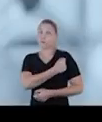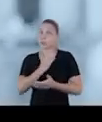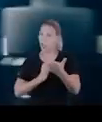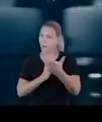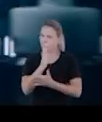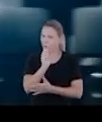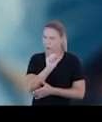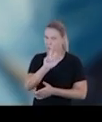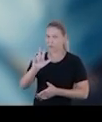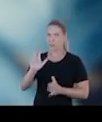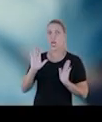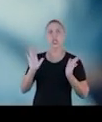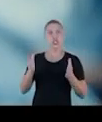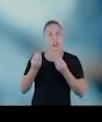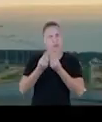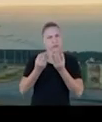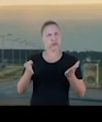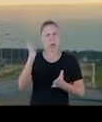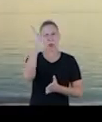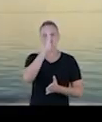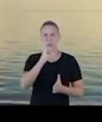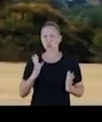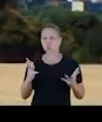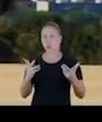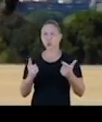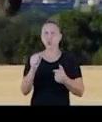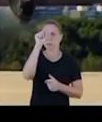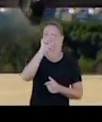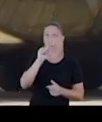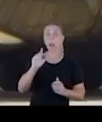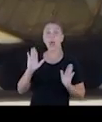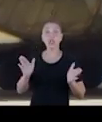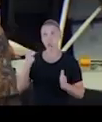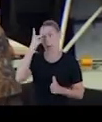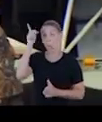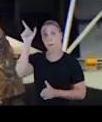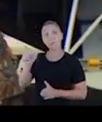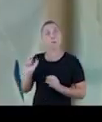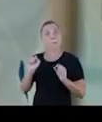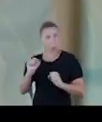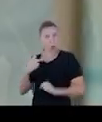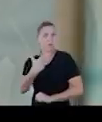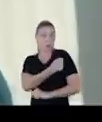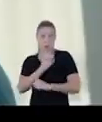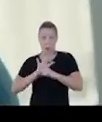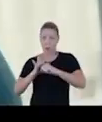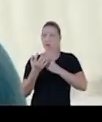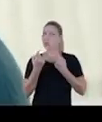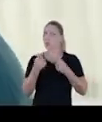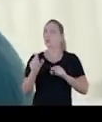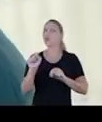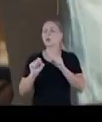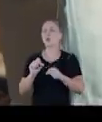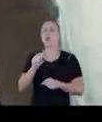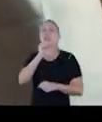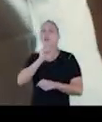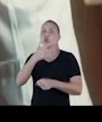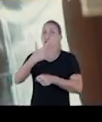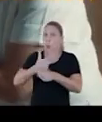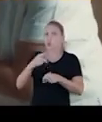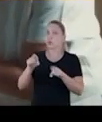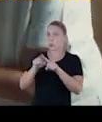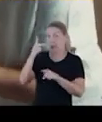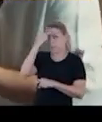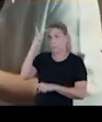As vacinas aprovadas pela Anvisa já estão sendo distribuídas em todo o Brasil. Já podem se vacinar contra a Covid-19 idosos e pessoas